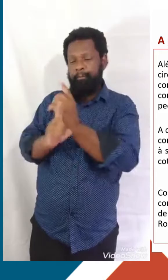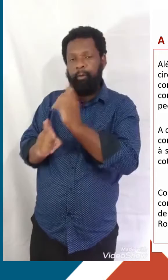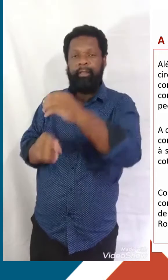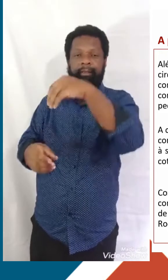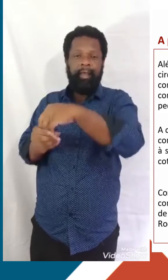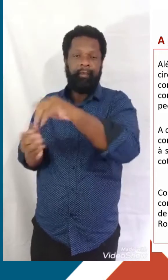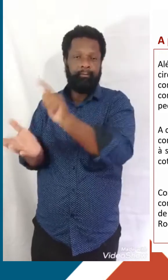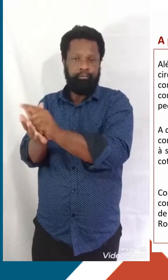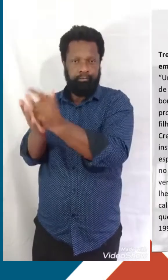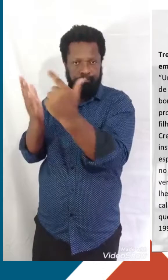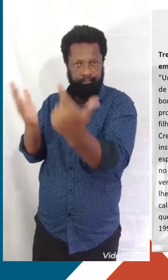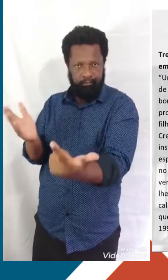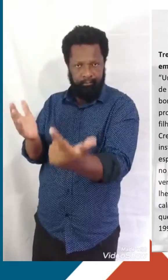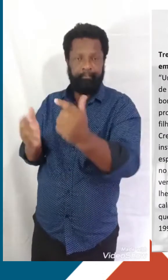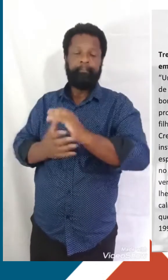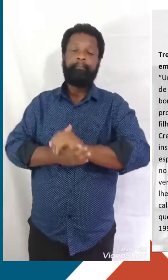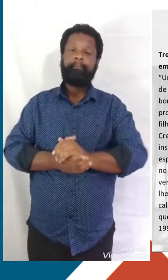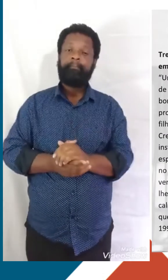jornalístico.